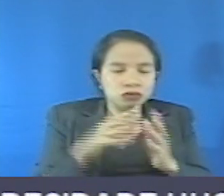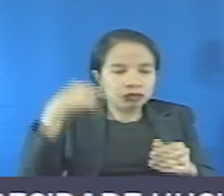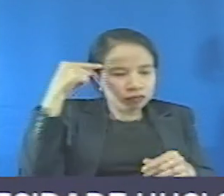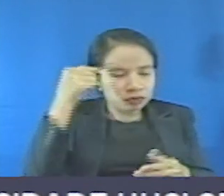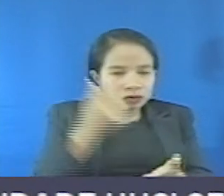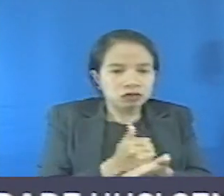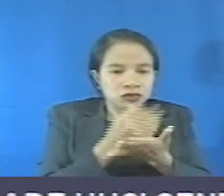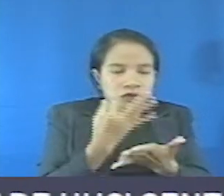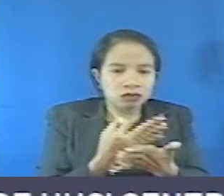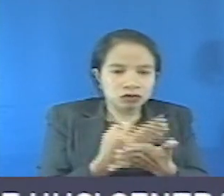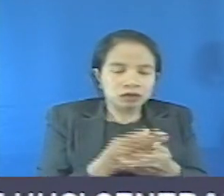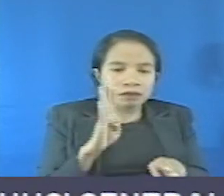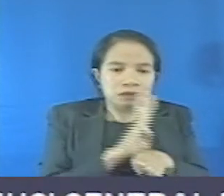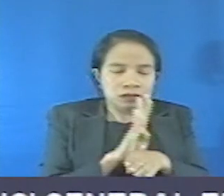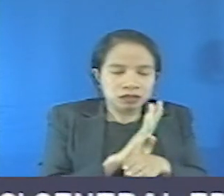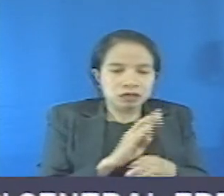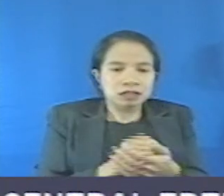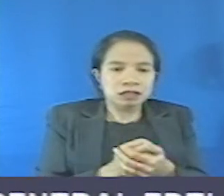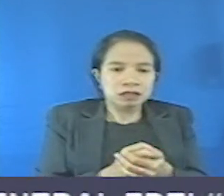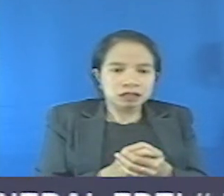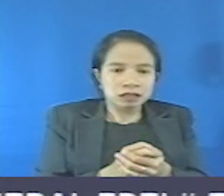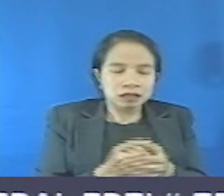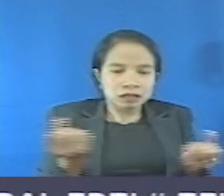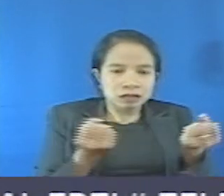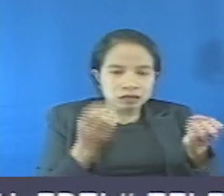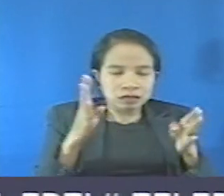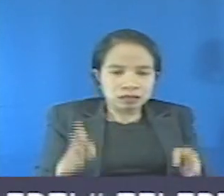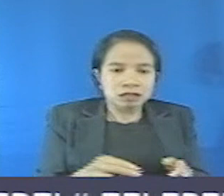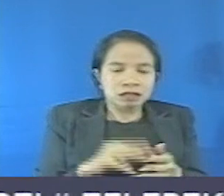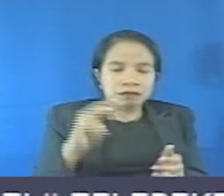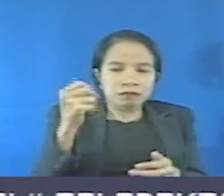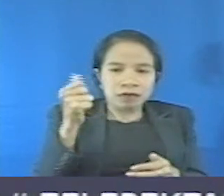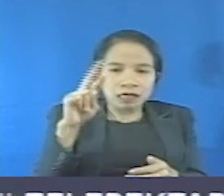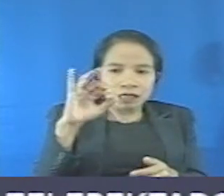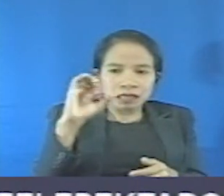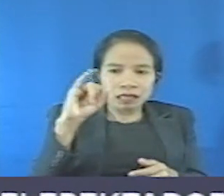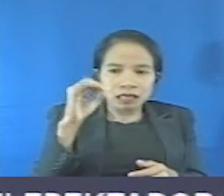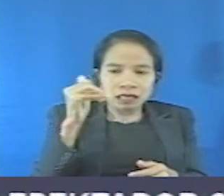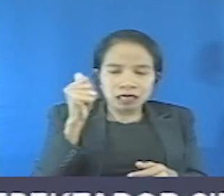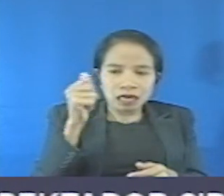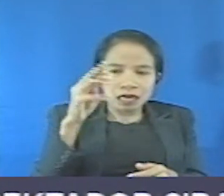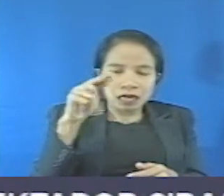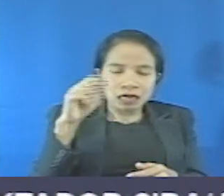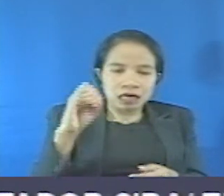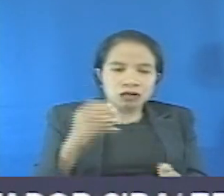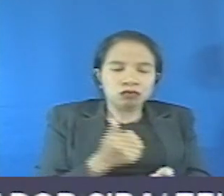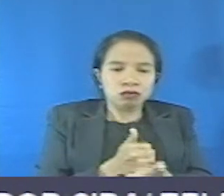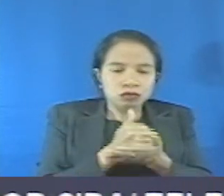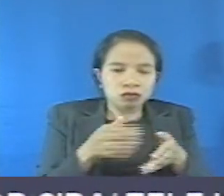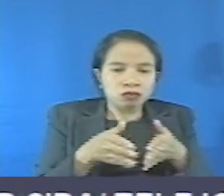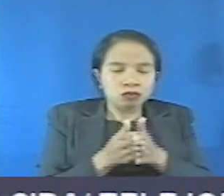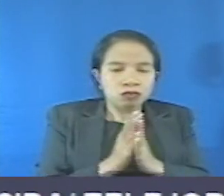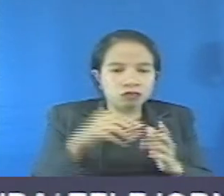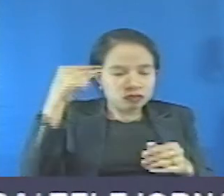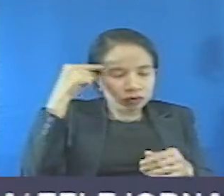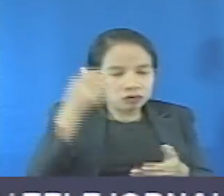samba estudantes negociantes no condutores. Mariano Asanami Sabino Suzere Governo atu apoia o San Dólar Americano atu